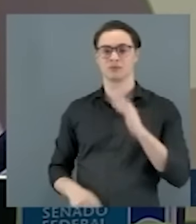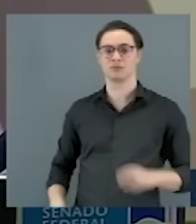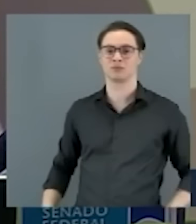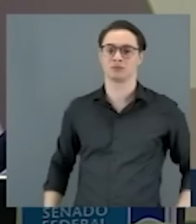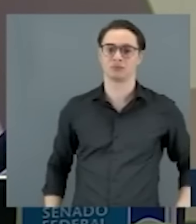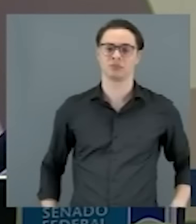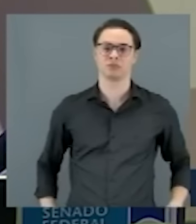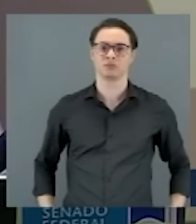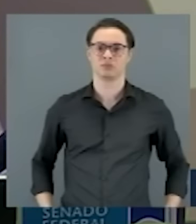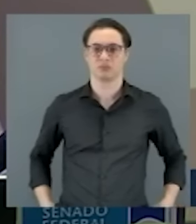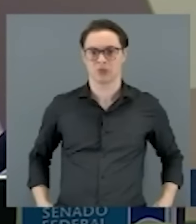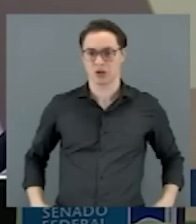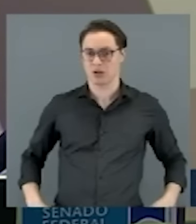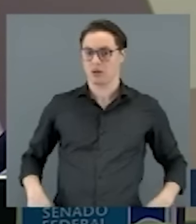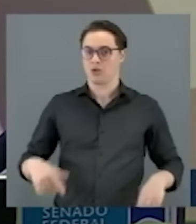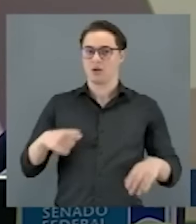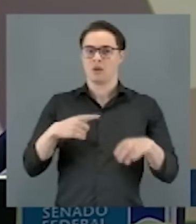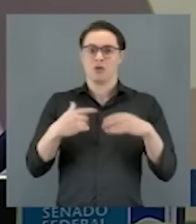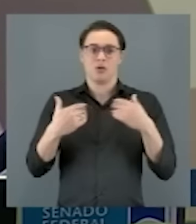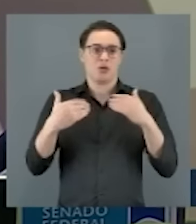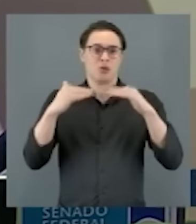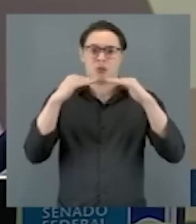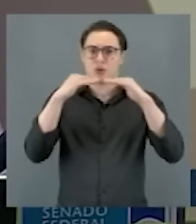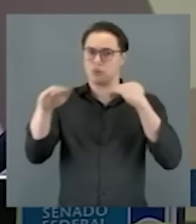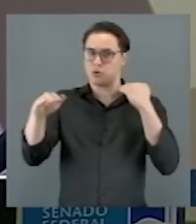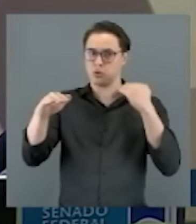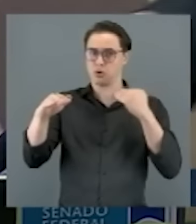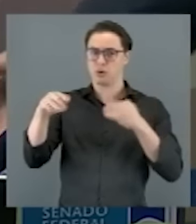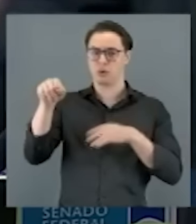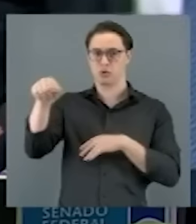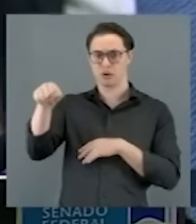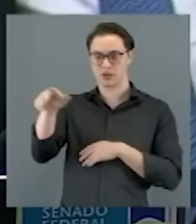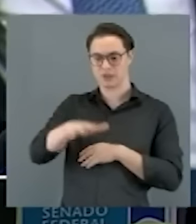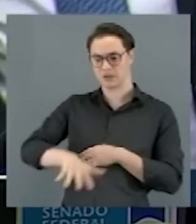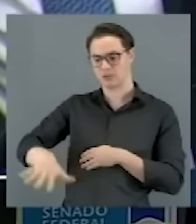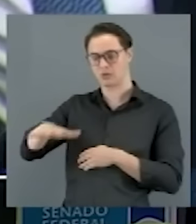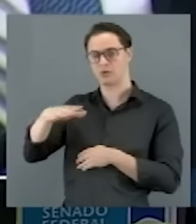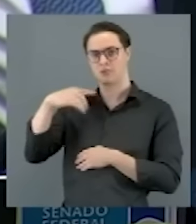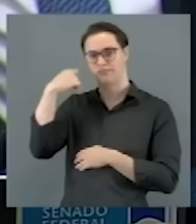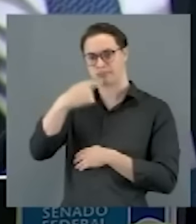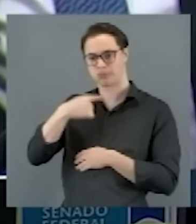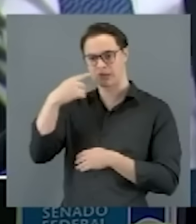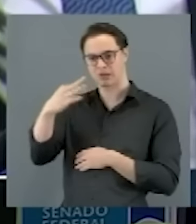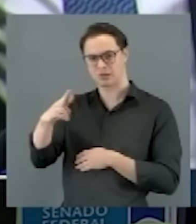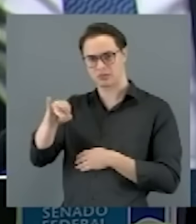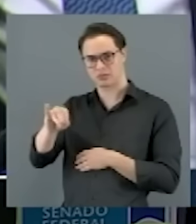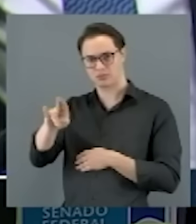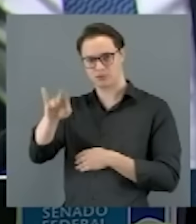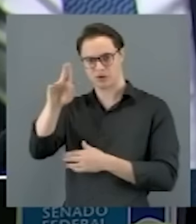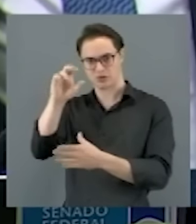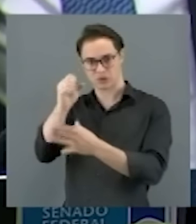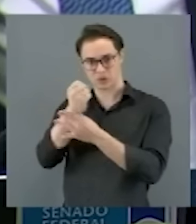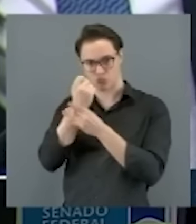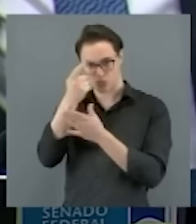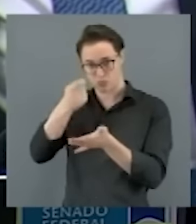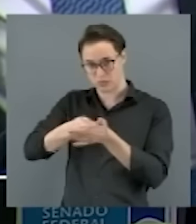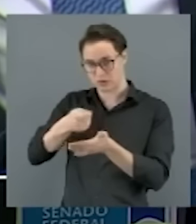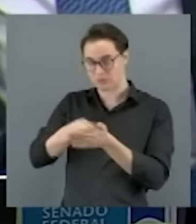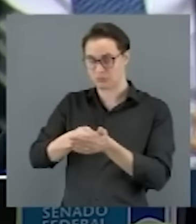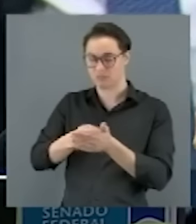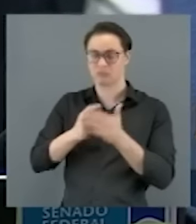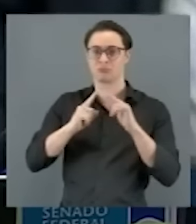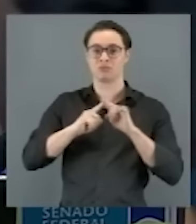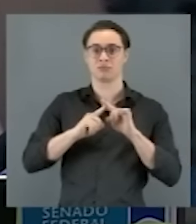embora eu não defenda a tese da natureza jurídica tributária para o seguro, mas é